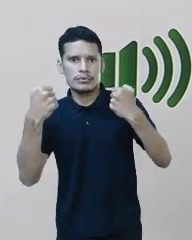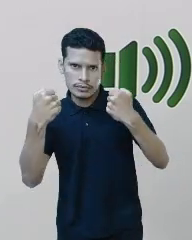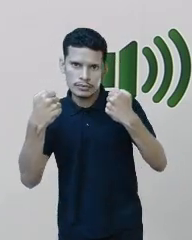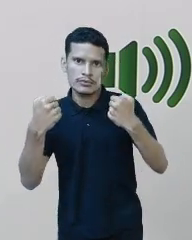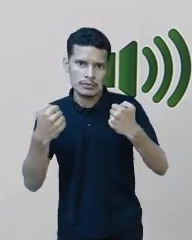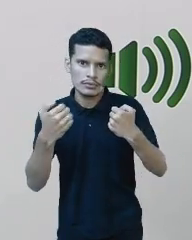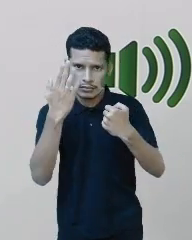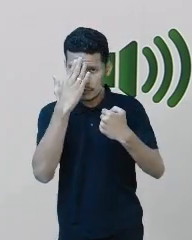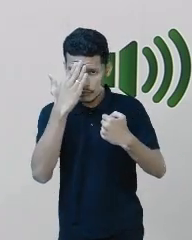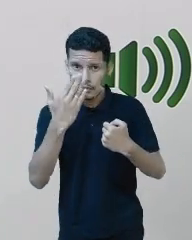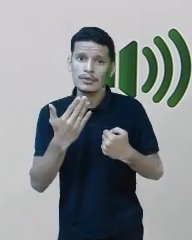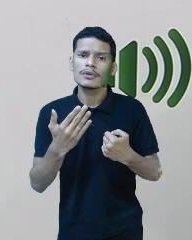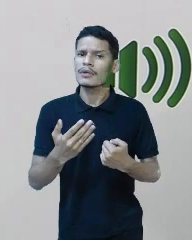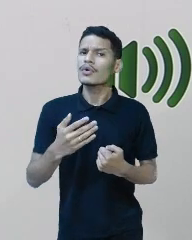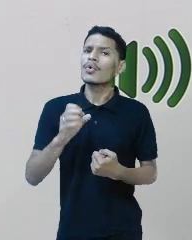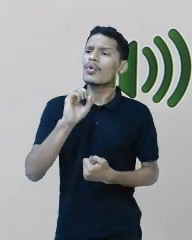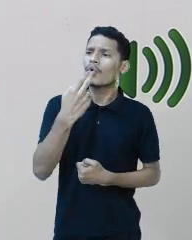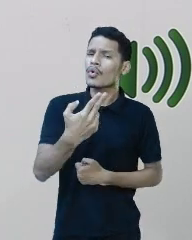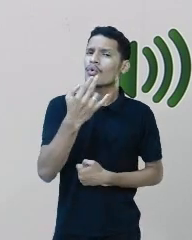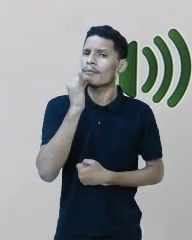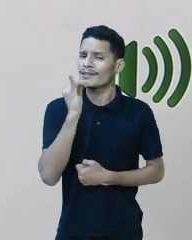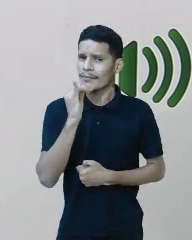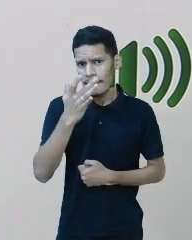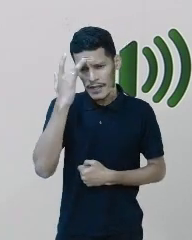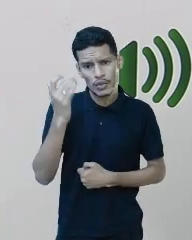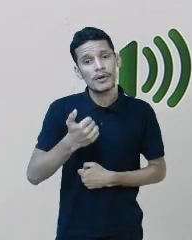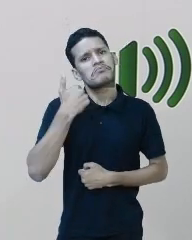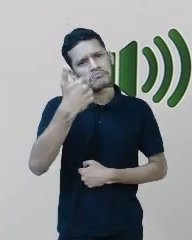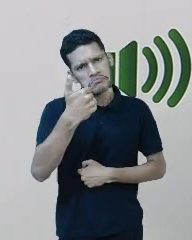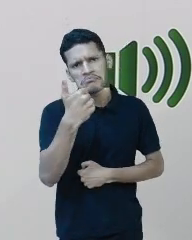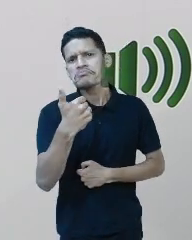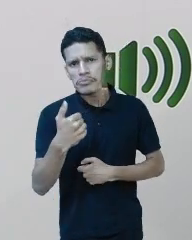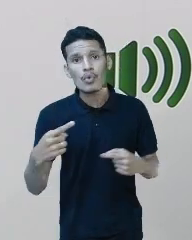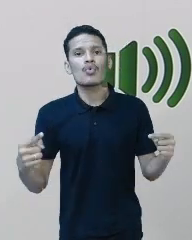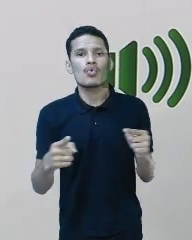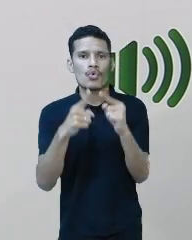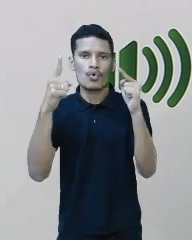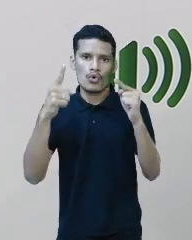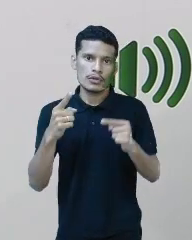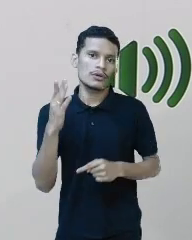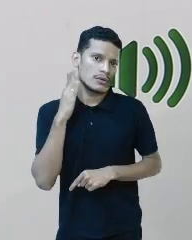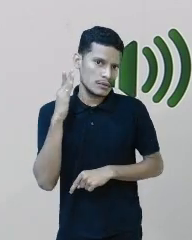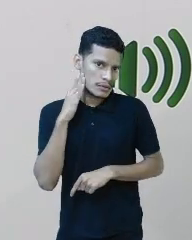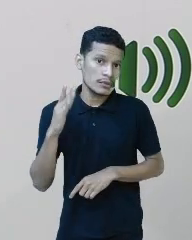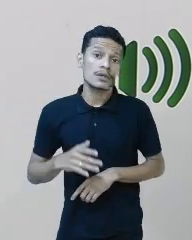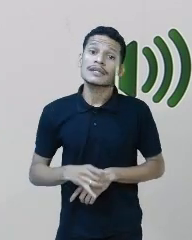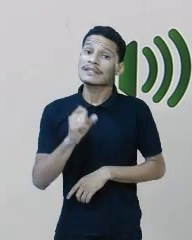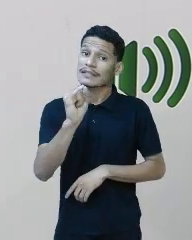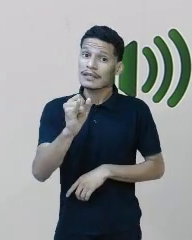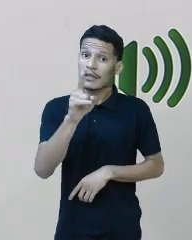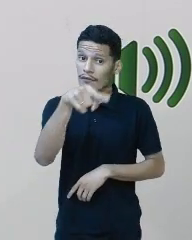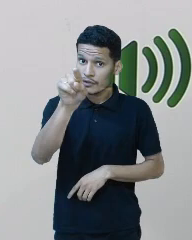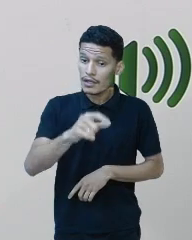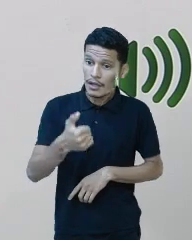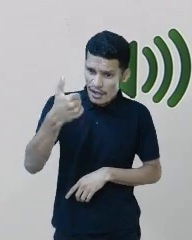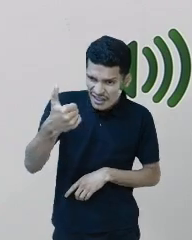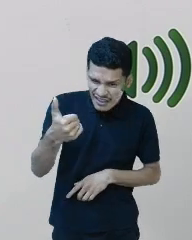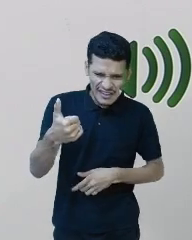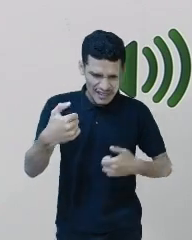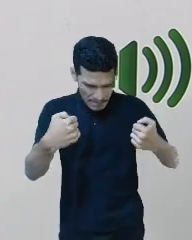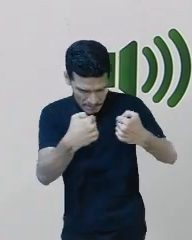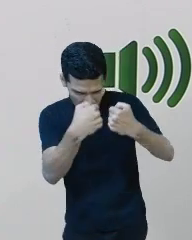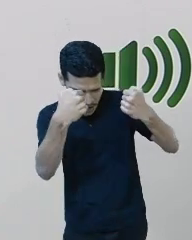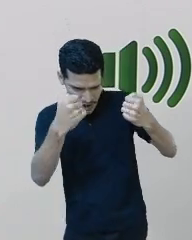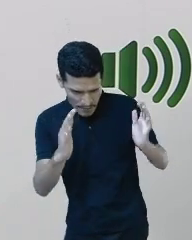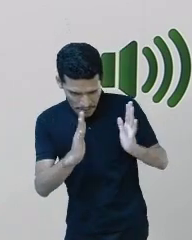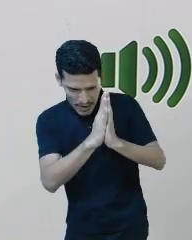você faz o legal, né? Dá o like em muitas situações. Então, quando você faz isso, essas são